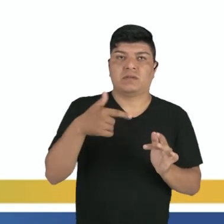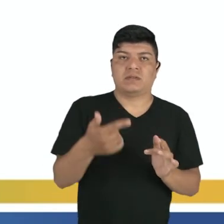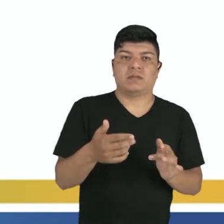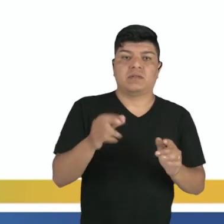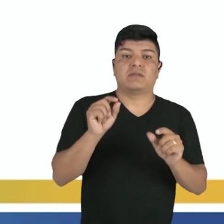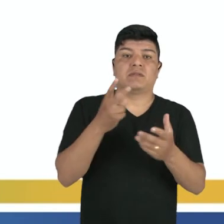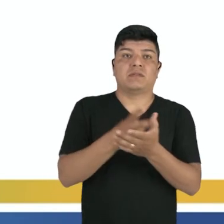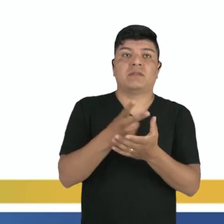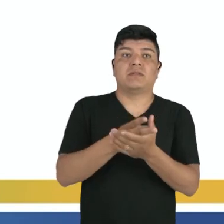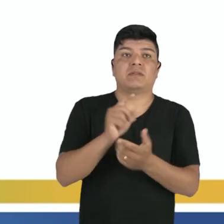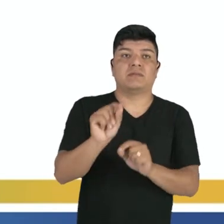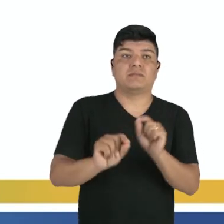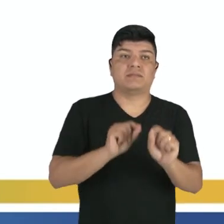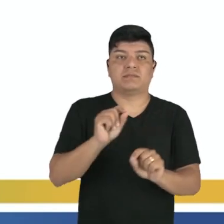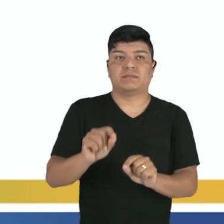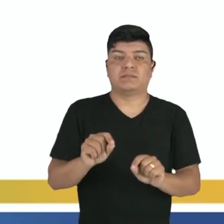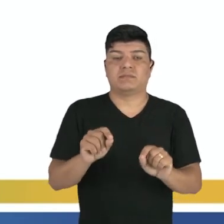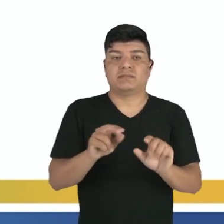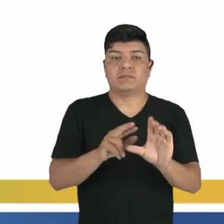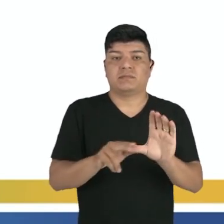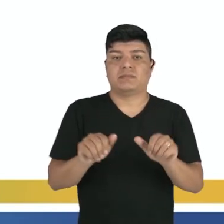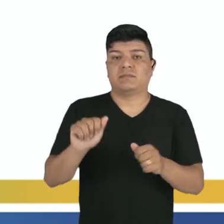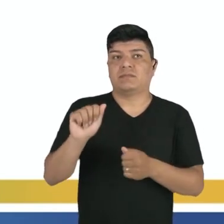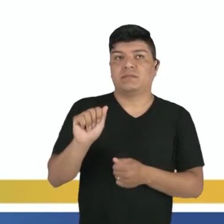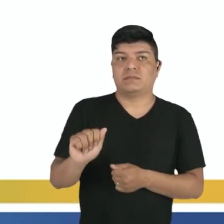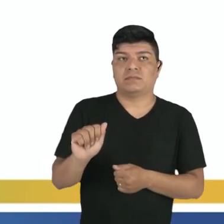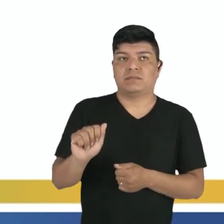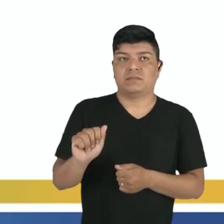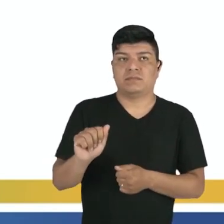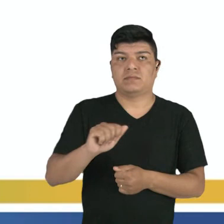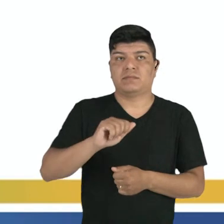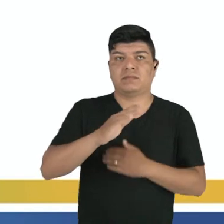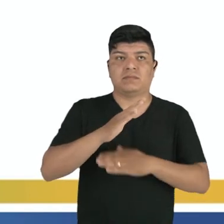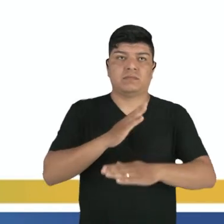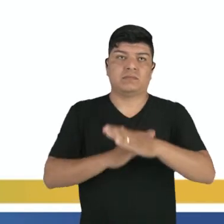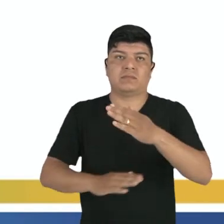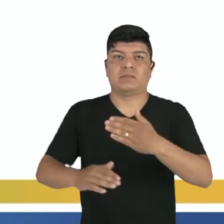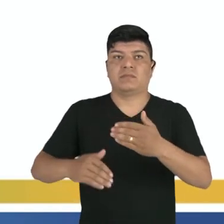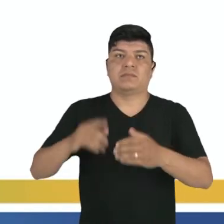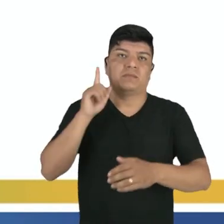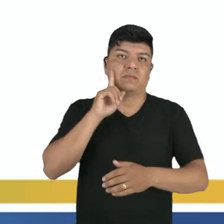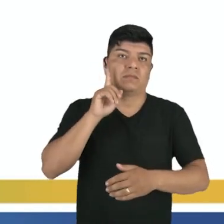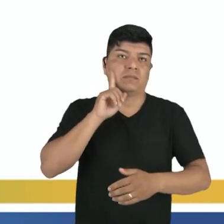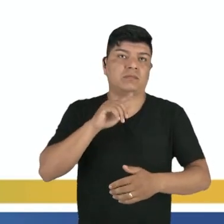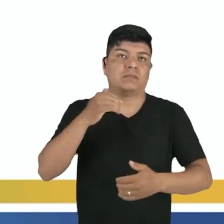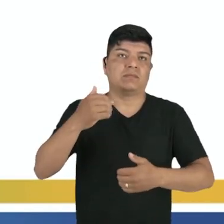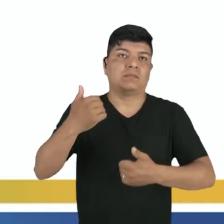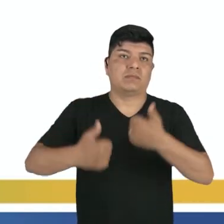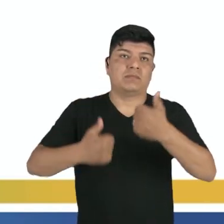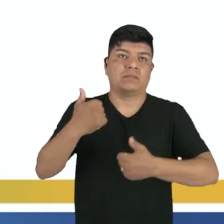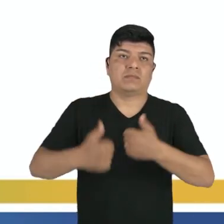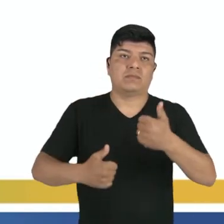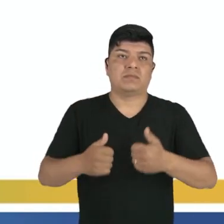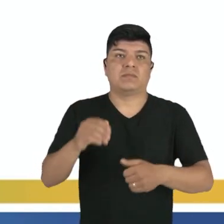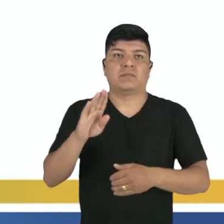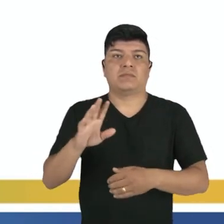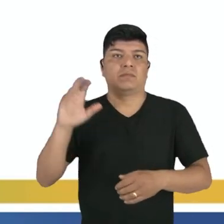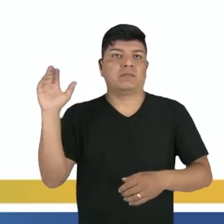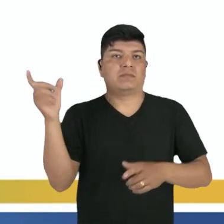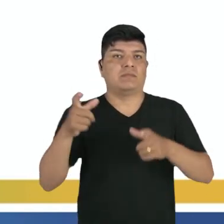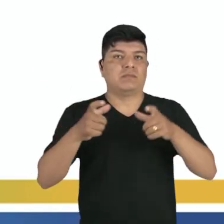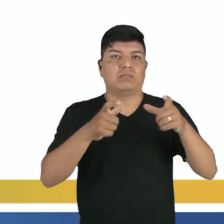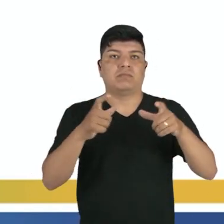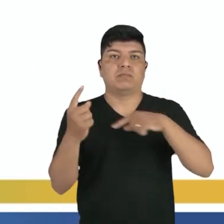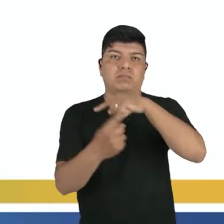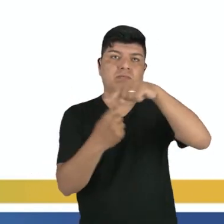componente respectivamente letra ajudou e futebol americano letra B lançamento de disco e polo aquático C